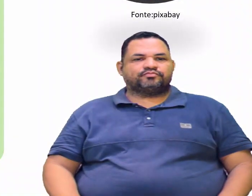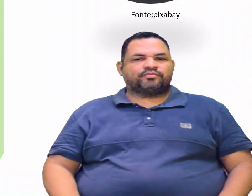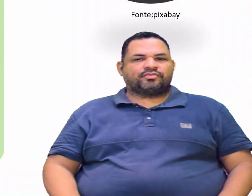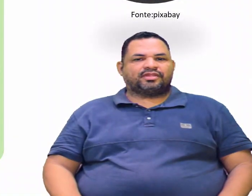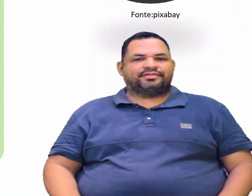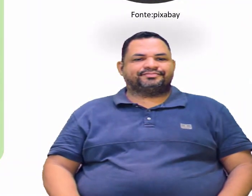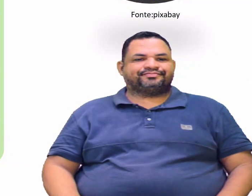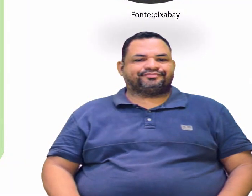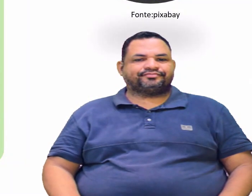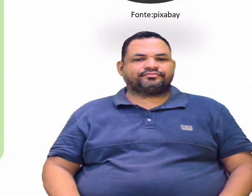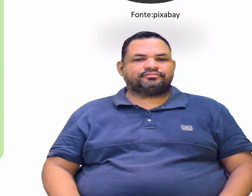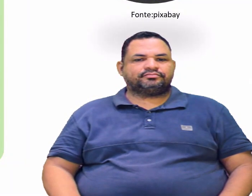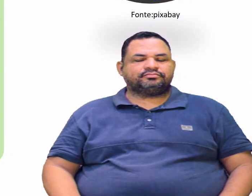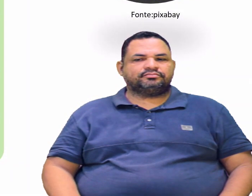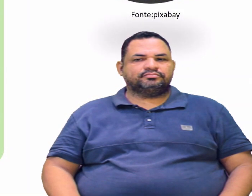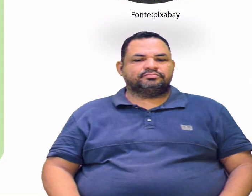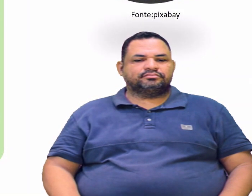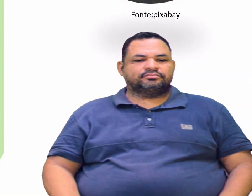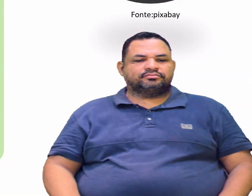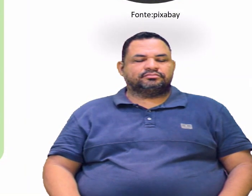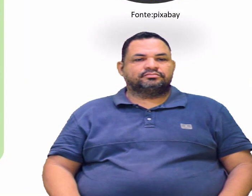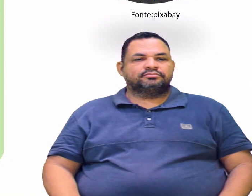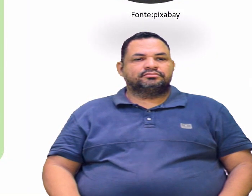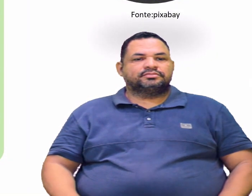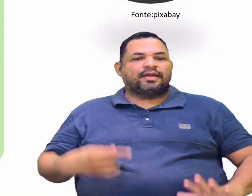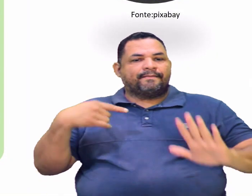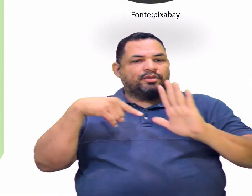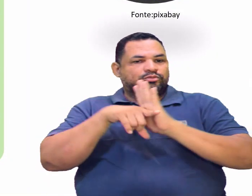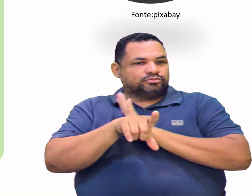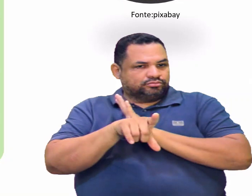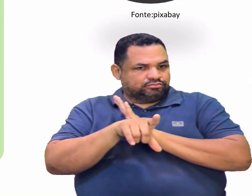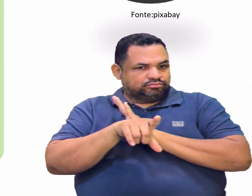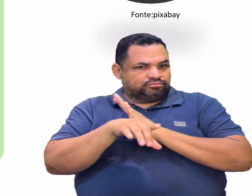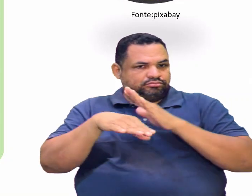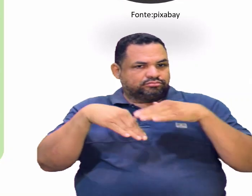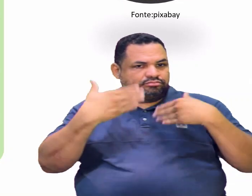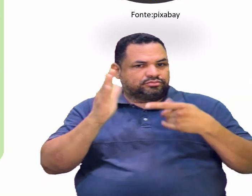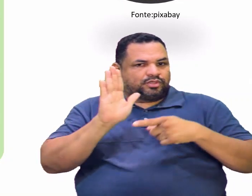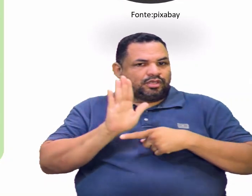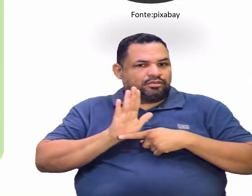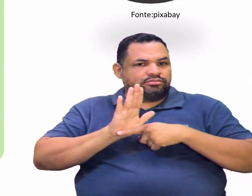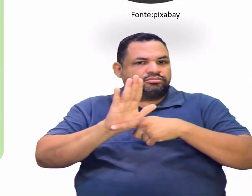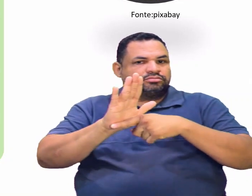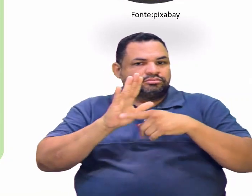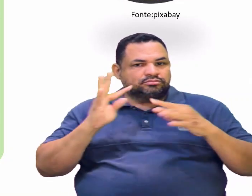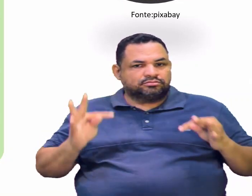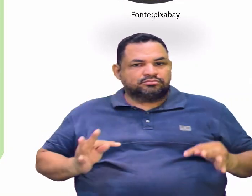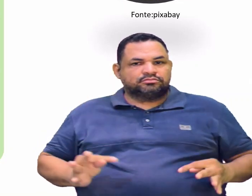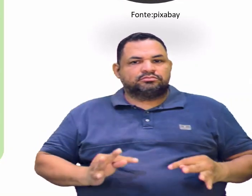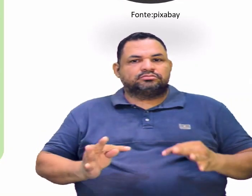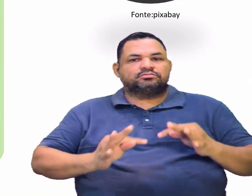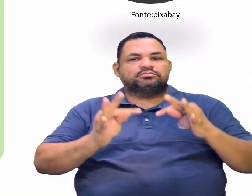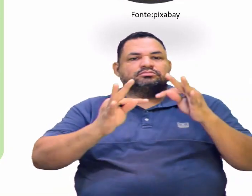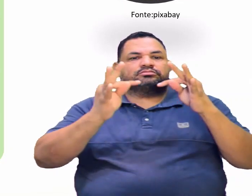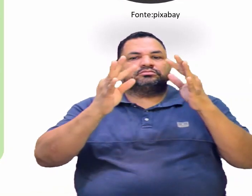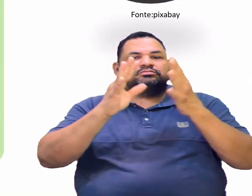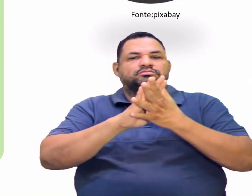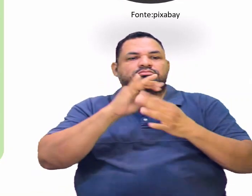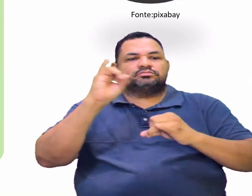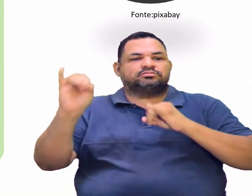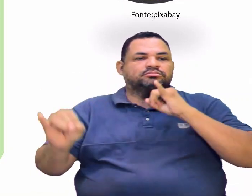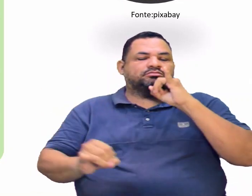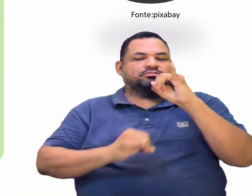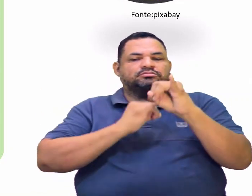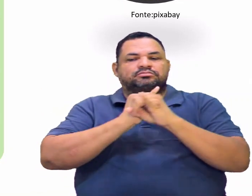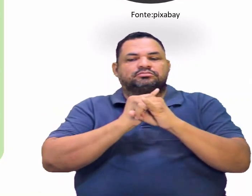são positivos. Então, na enquete, a pergunta: qual a contribuição das